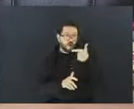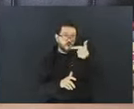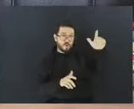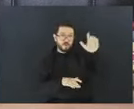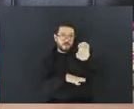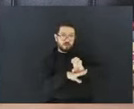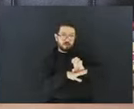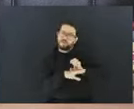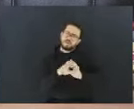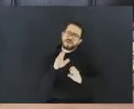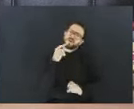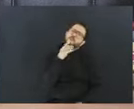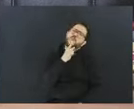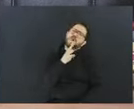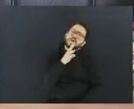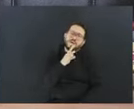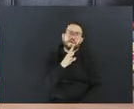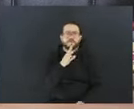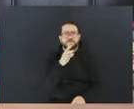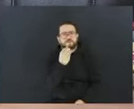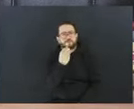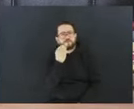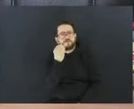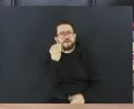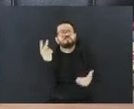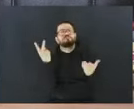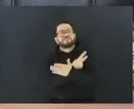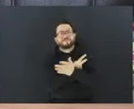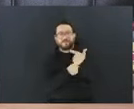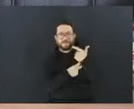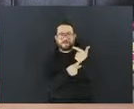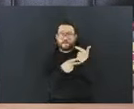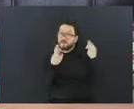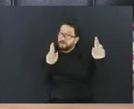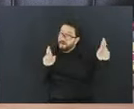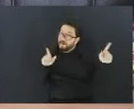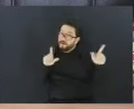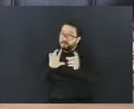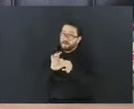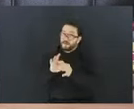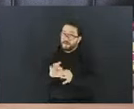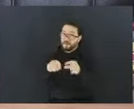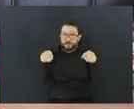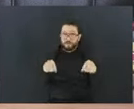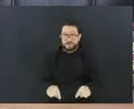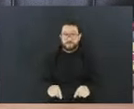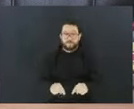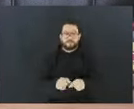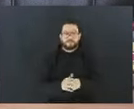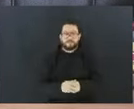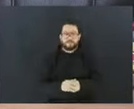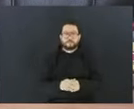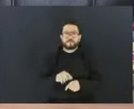outros estados e sei que é um pouco diferente da nossa. Né? Então, nós atuamos de